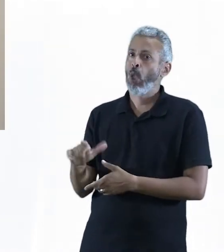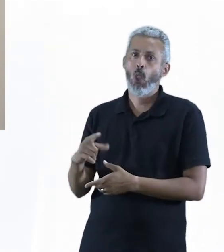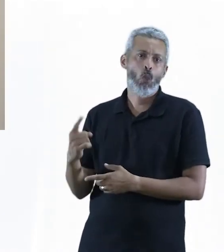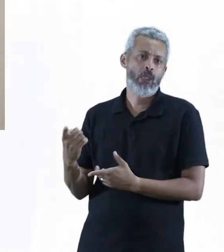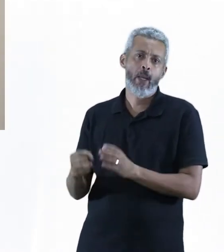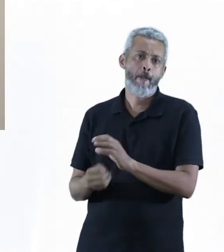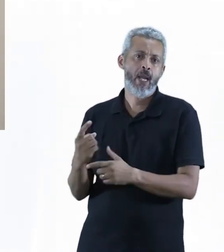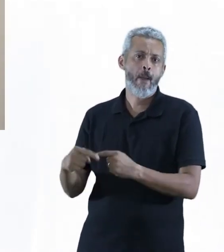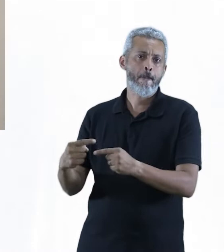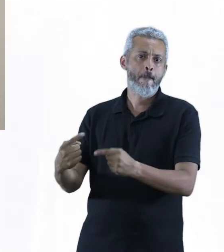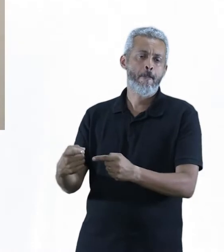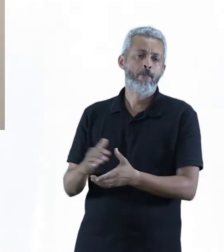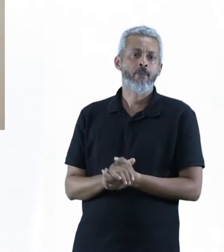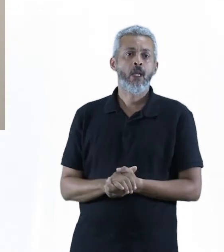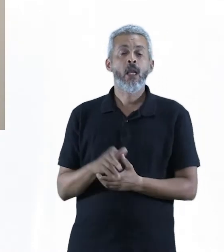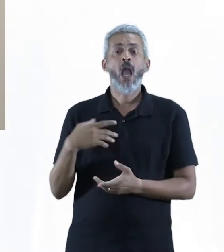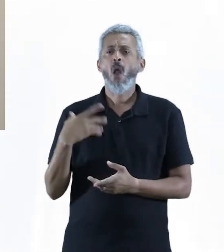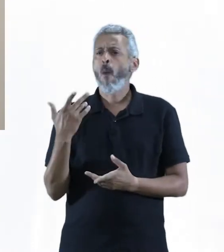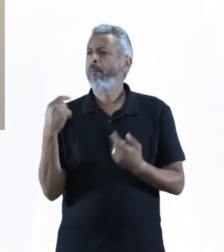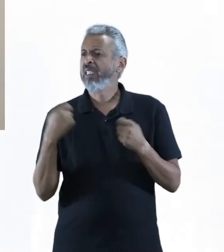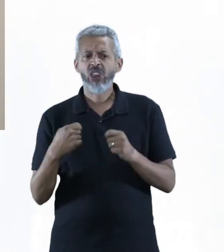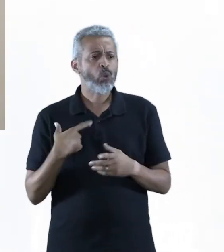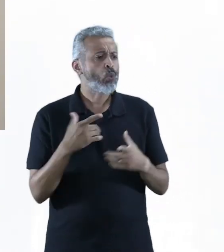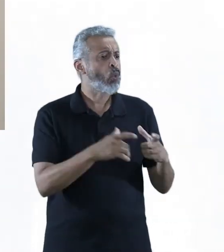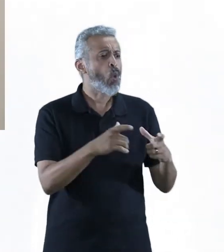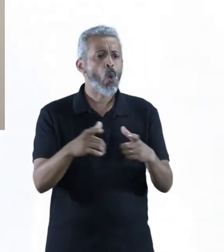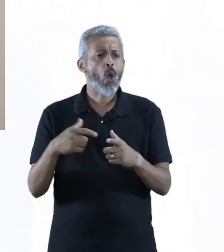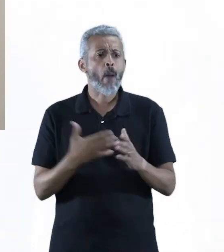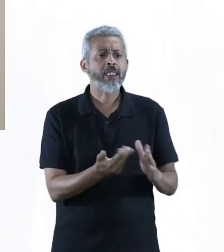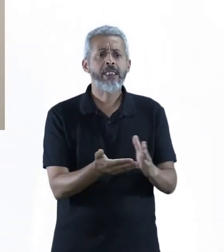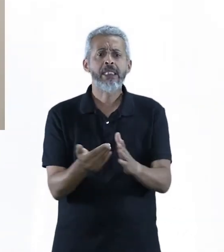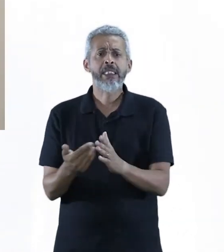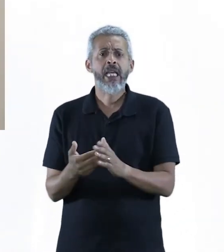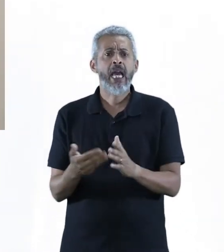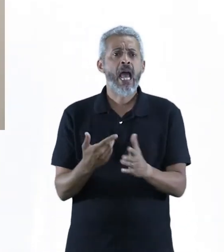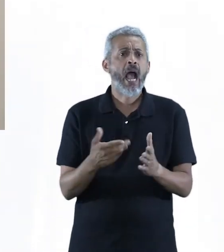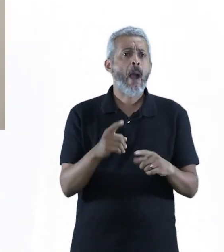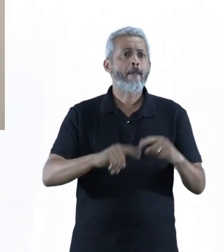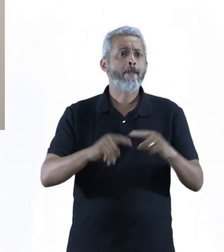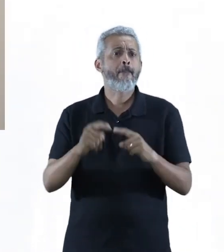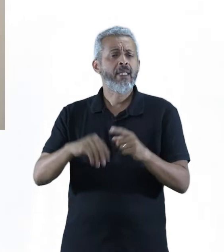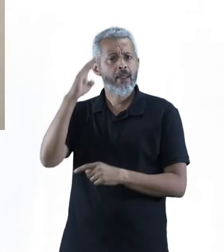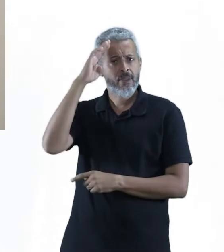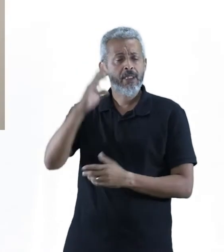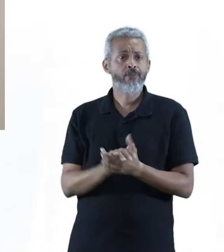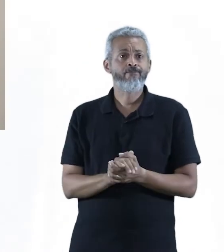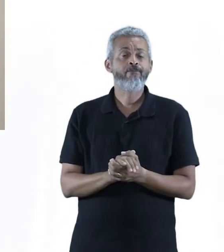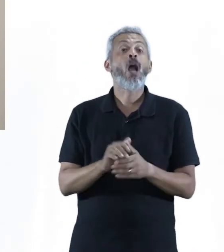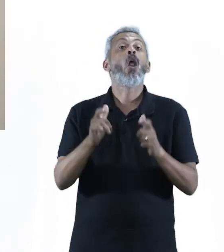matéria-prima. Então, consequentemente, eu preciso de um local onde eu vou retirar essa matéria-prima. Que local é esse?